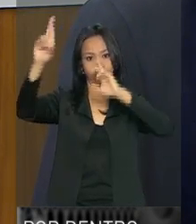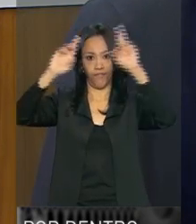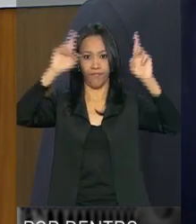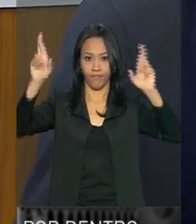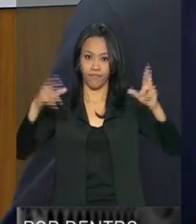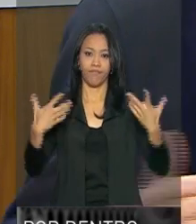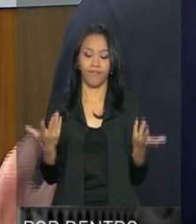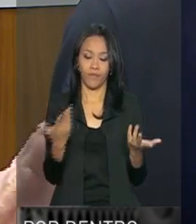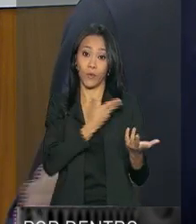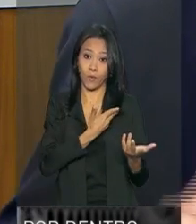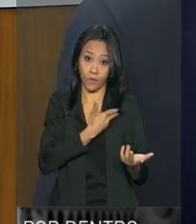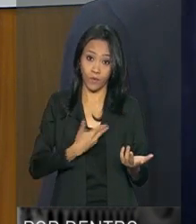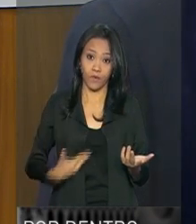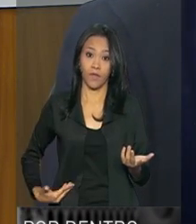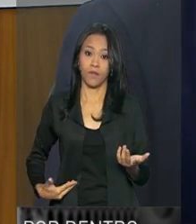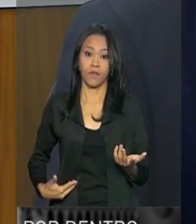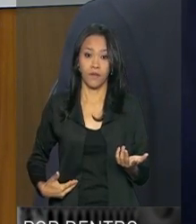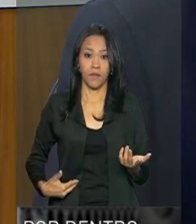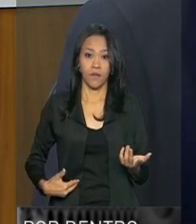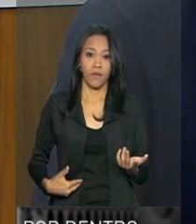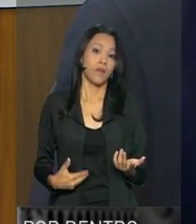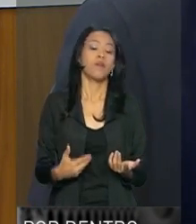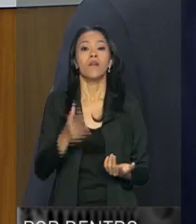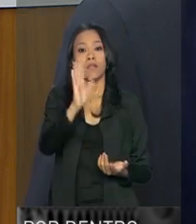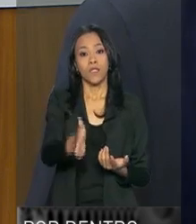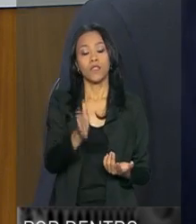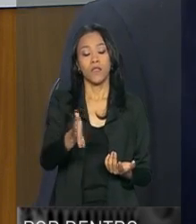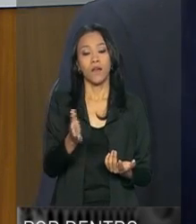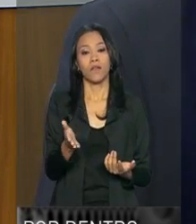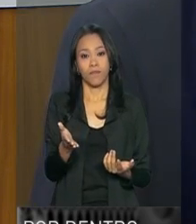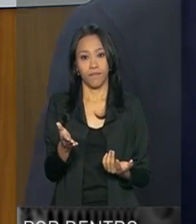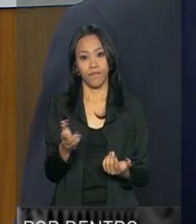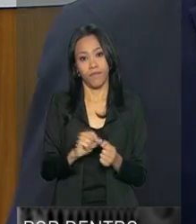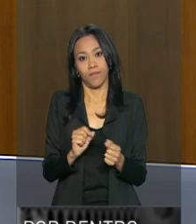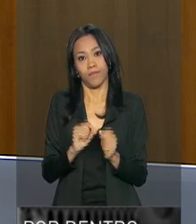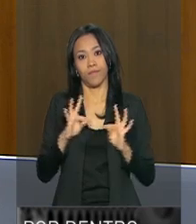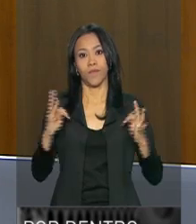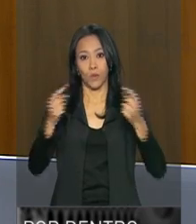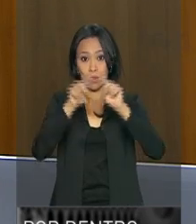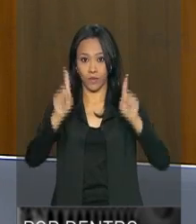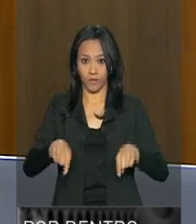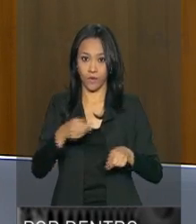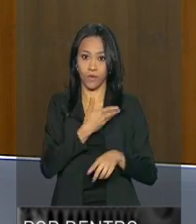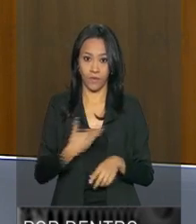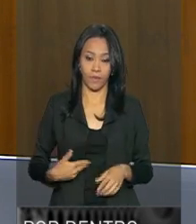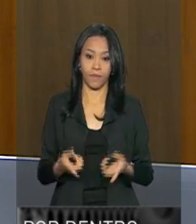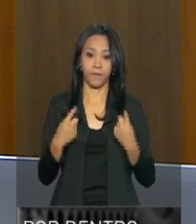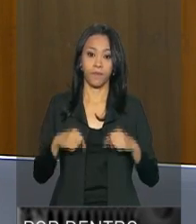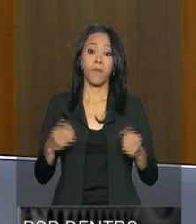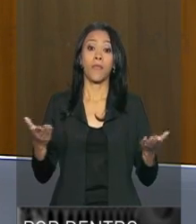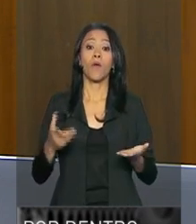do governo uma vez que nós já aplicamos para os servidores em geral inicia agora a gente tem uma participação